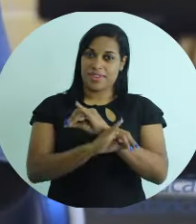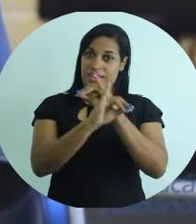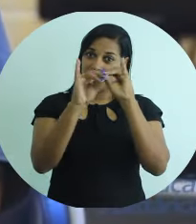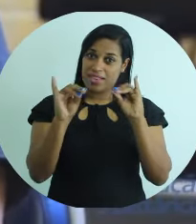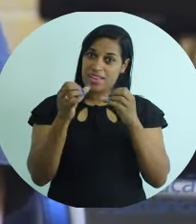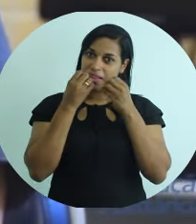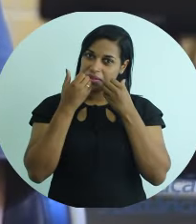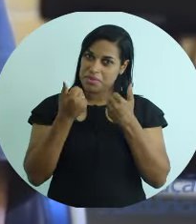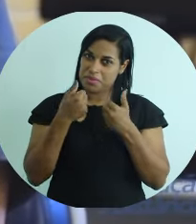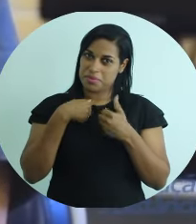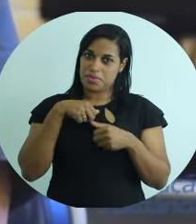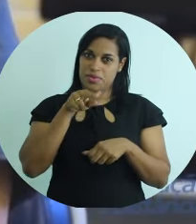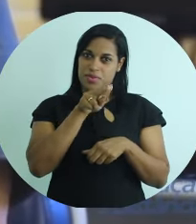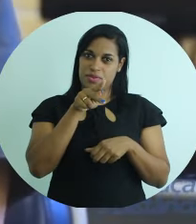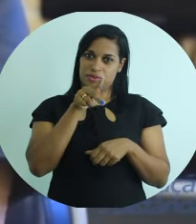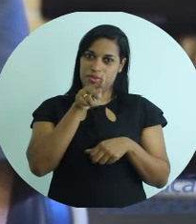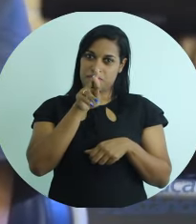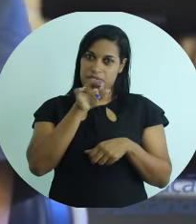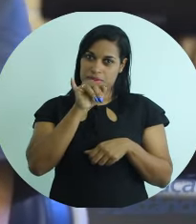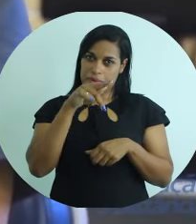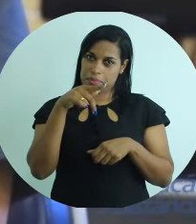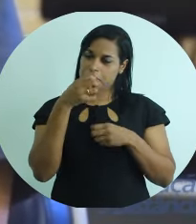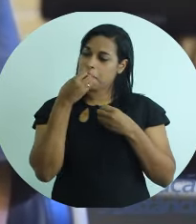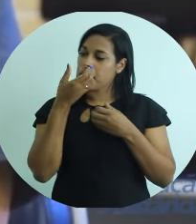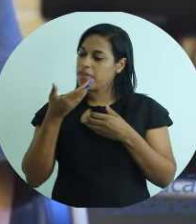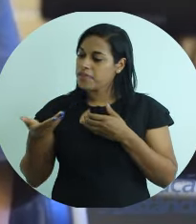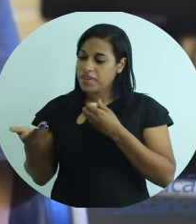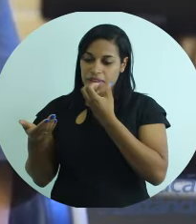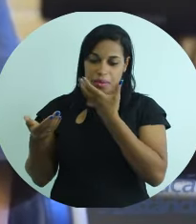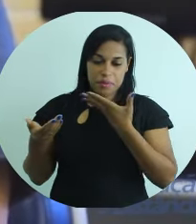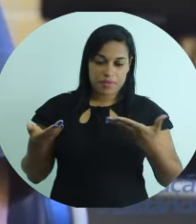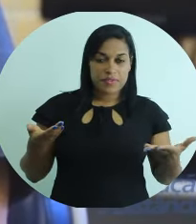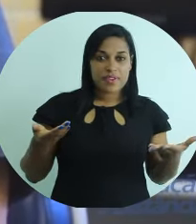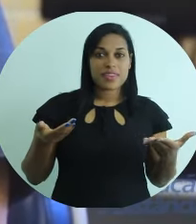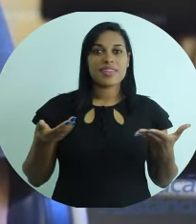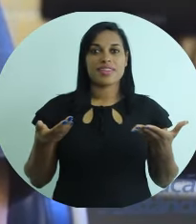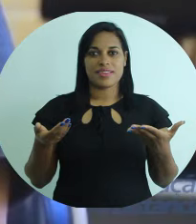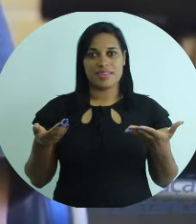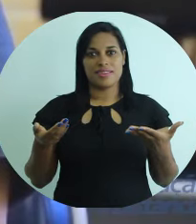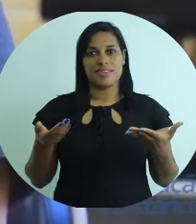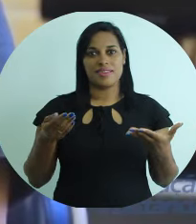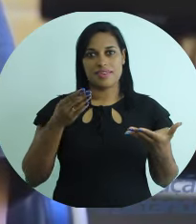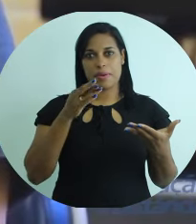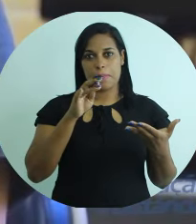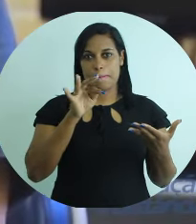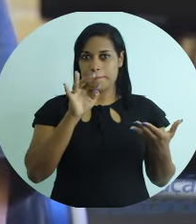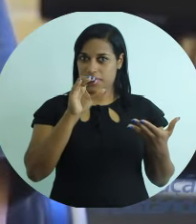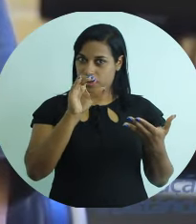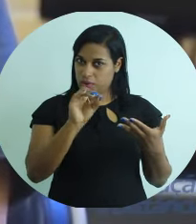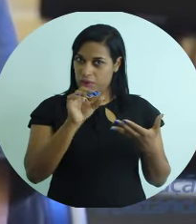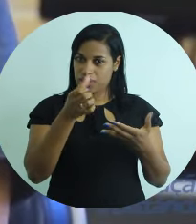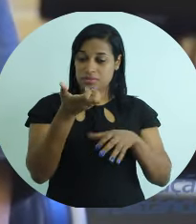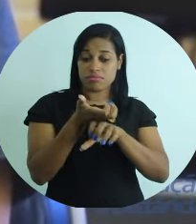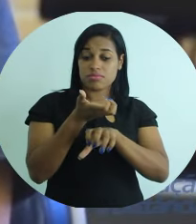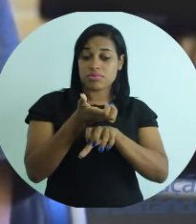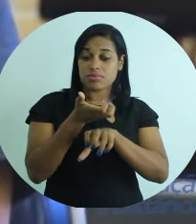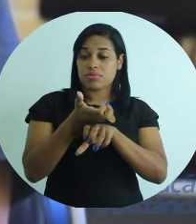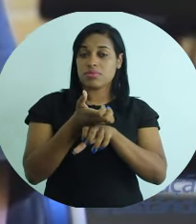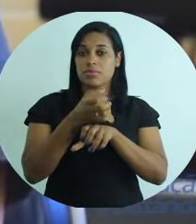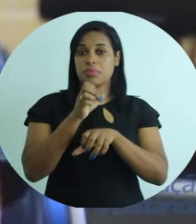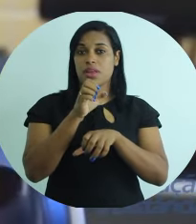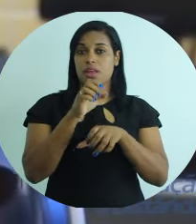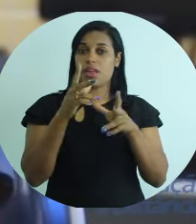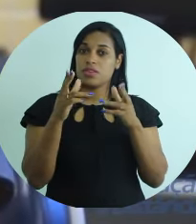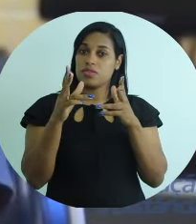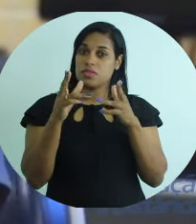Olá, sou Alan Brito e seja bem-vindo e bem-vinda à nossa segunda competência da disciplina de editoração